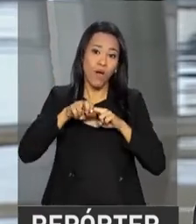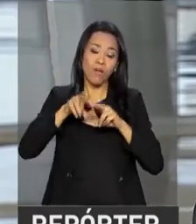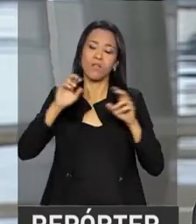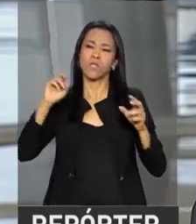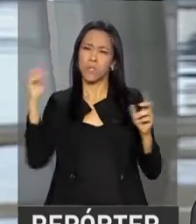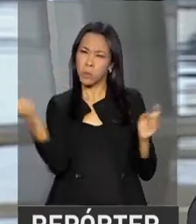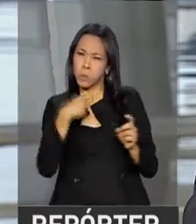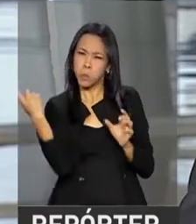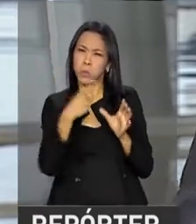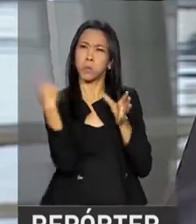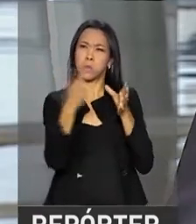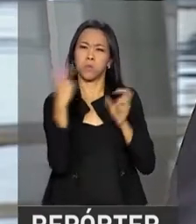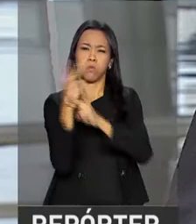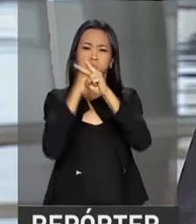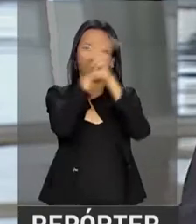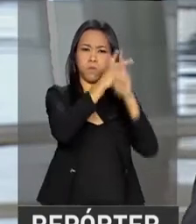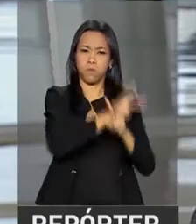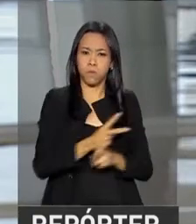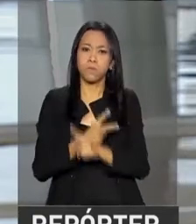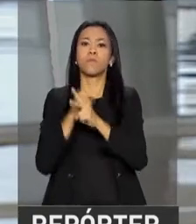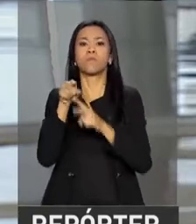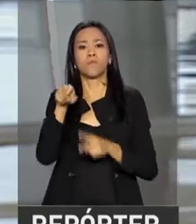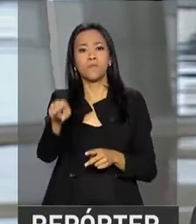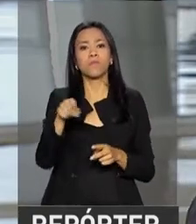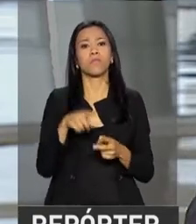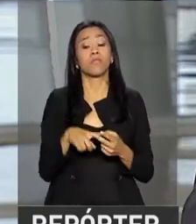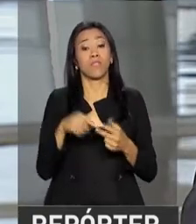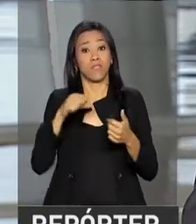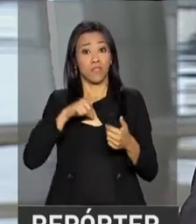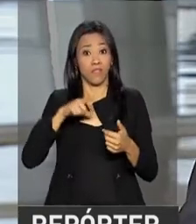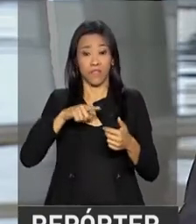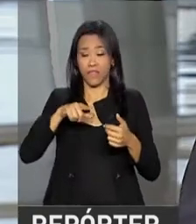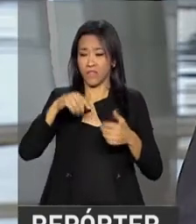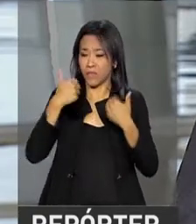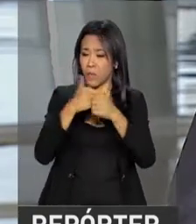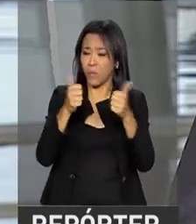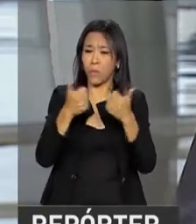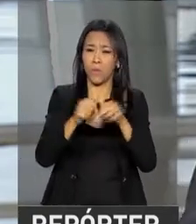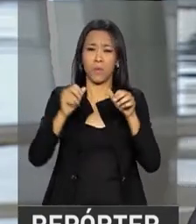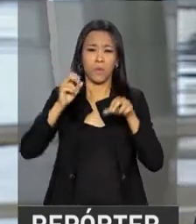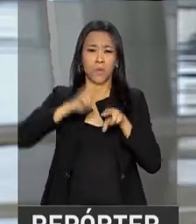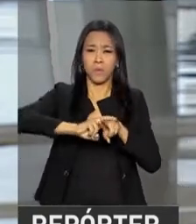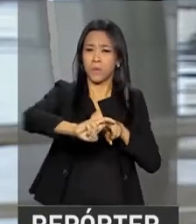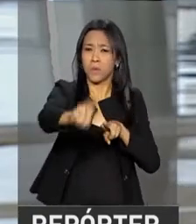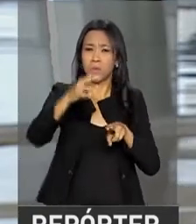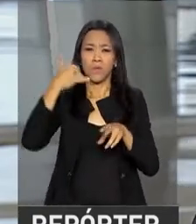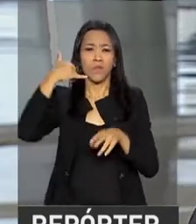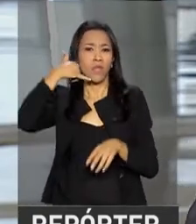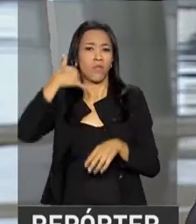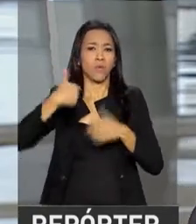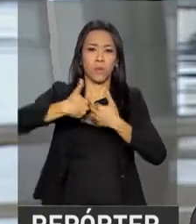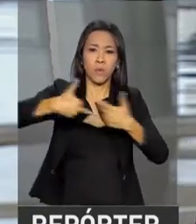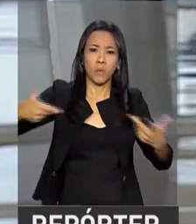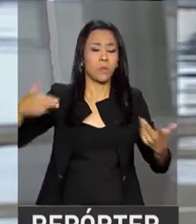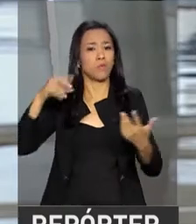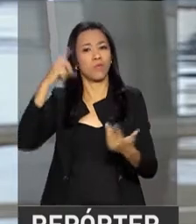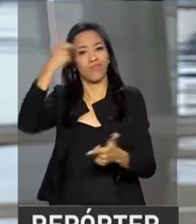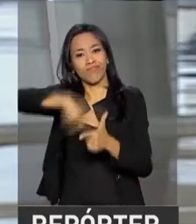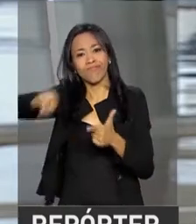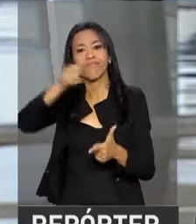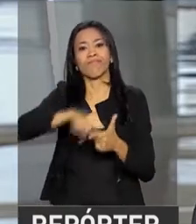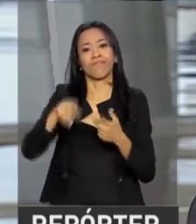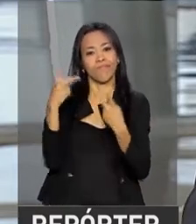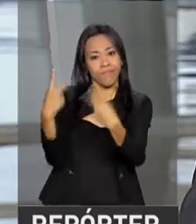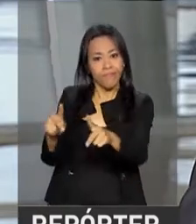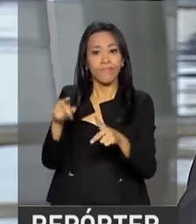tiveram colapso total ou parcial da infraestrutura de transportes, de comunicações e também de abastecimento. As